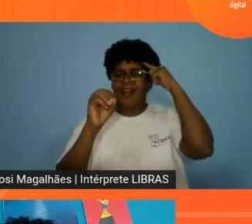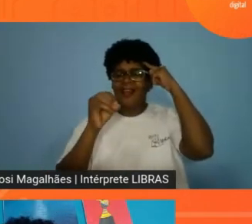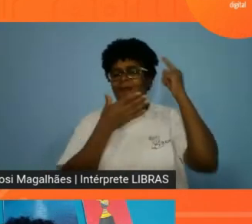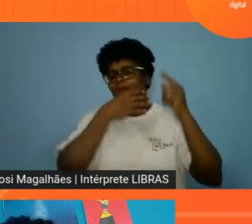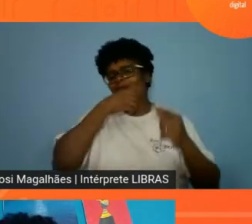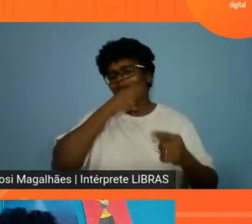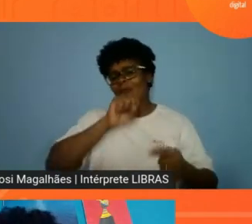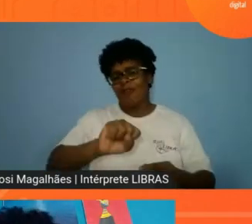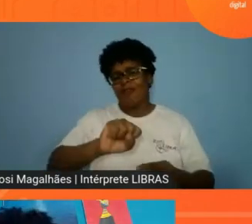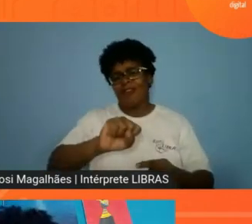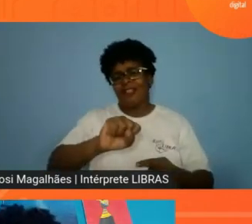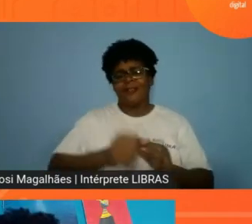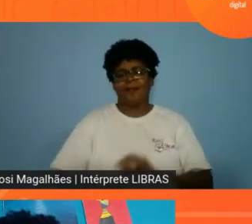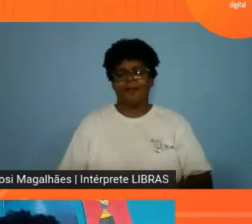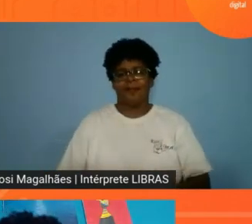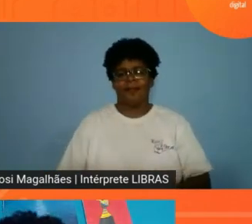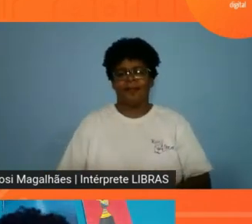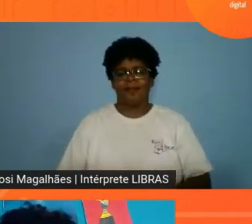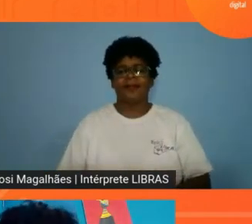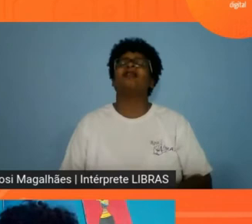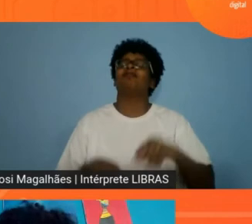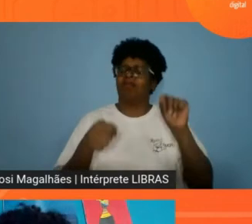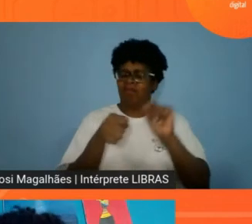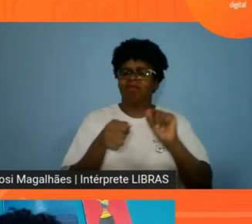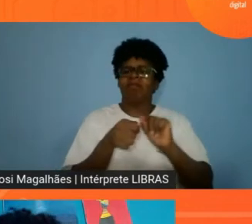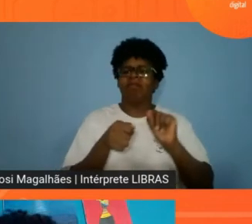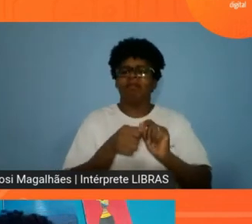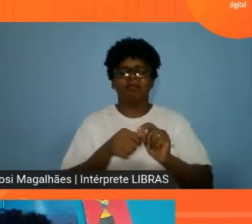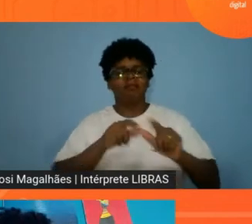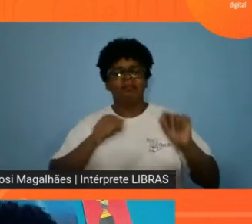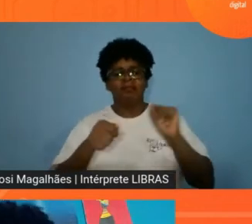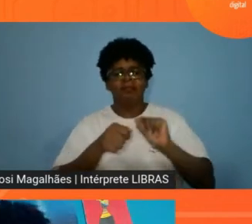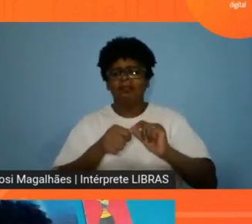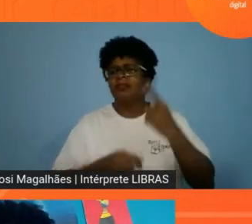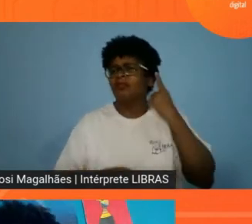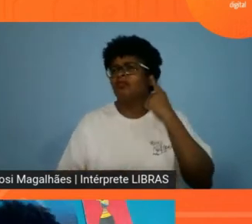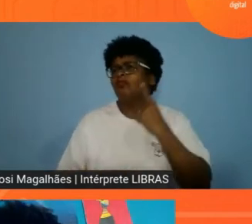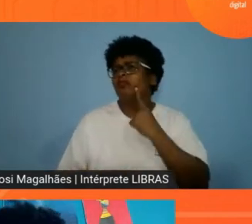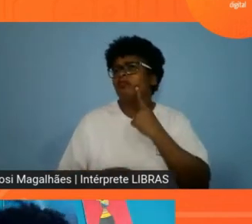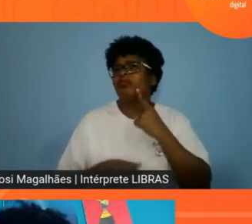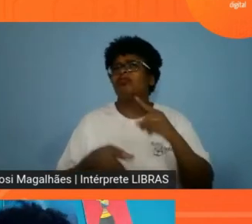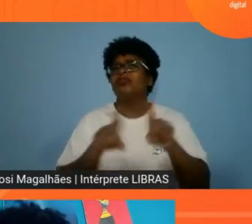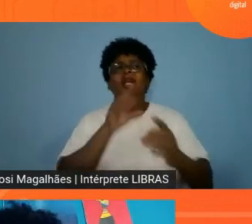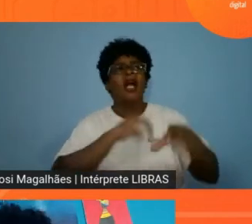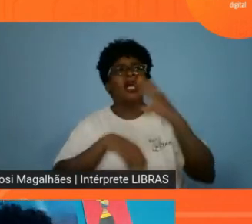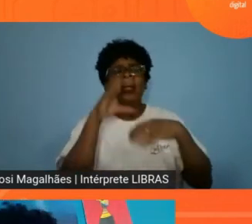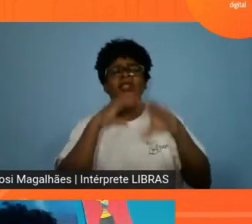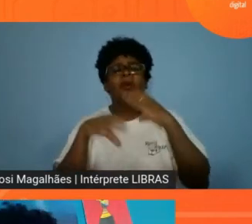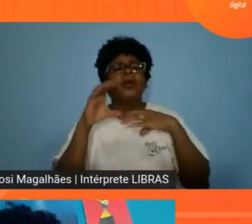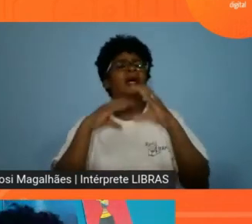pedagoga, artista plástica, escritora de escrevivência agora, cantora.